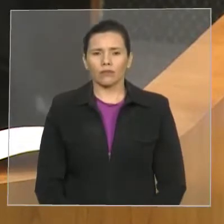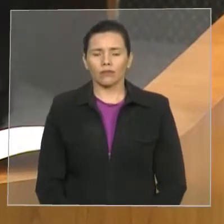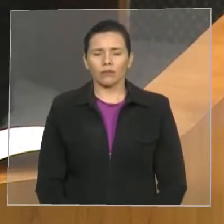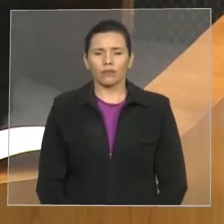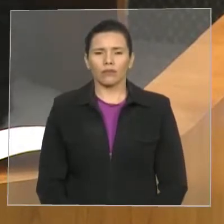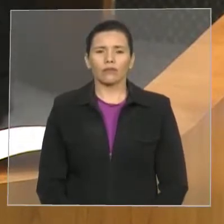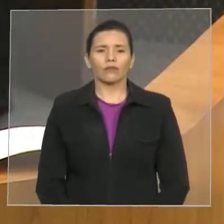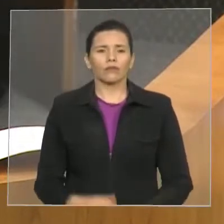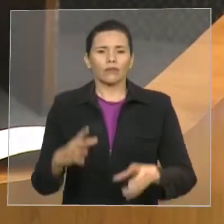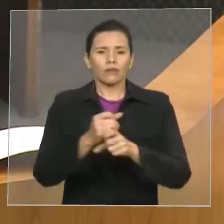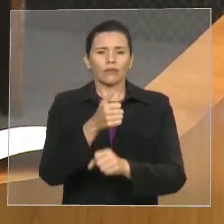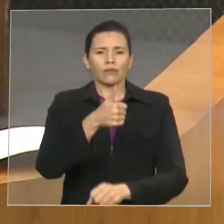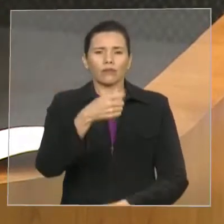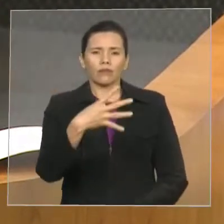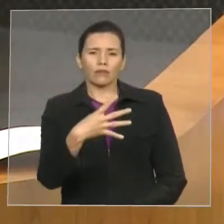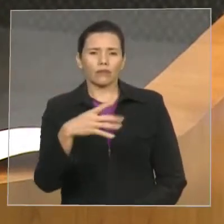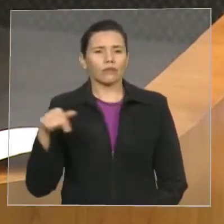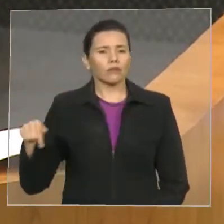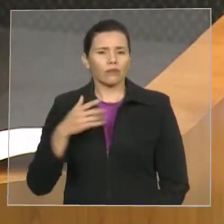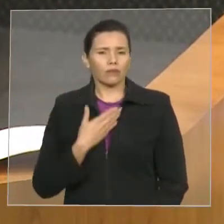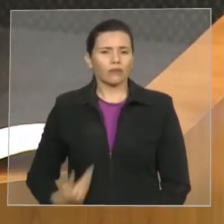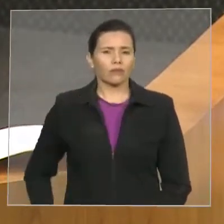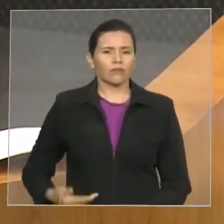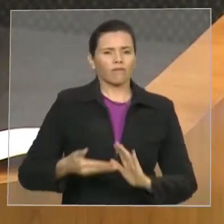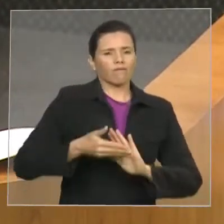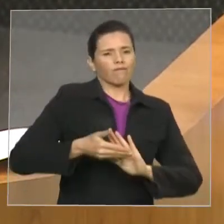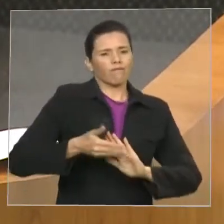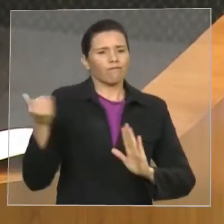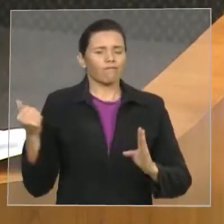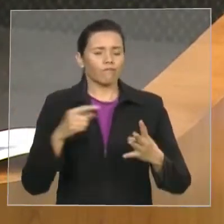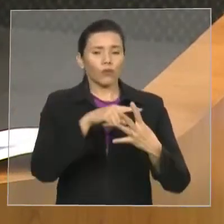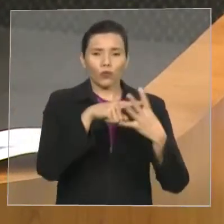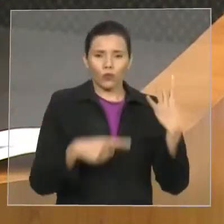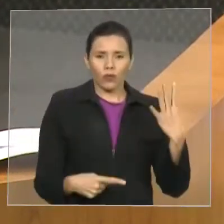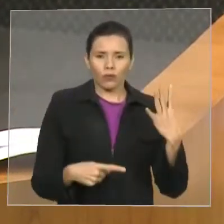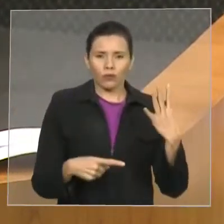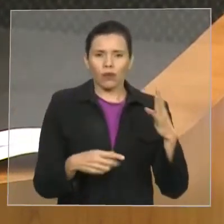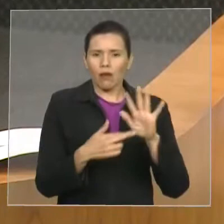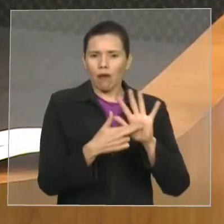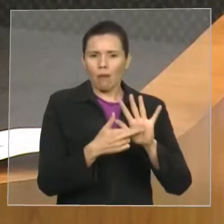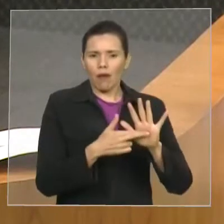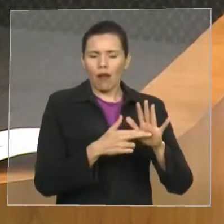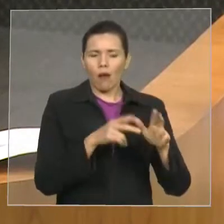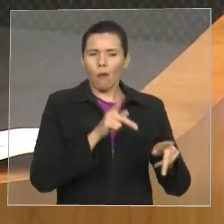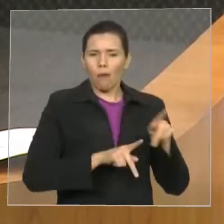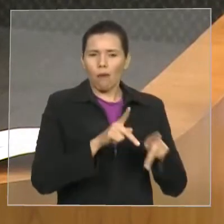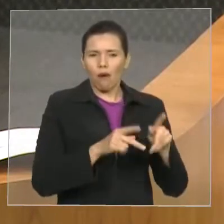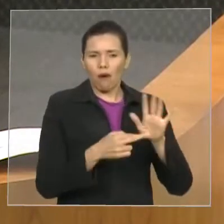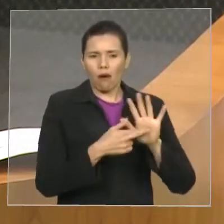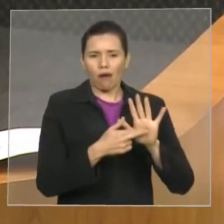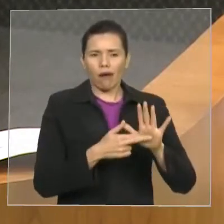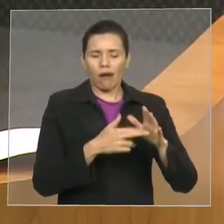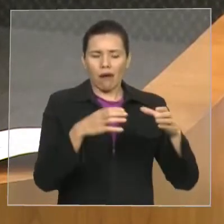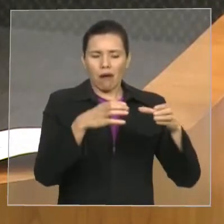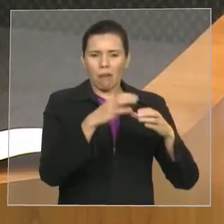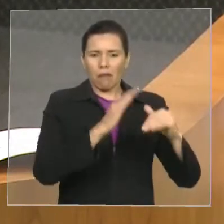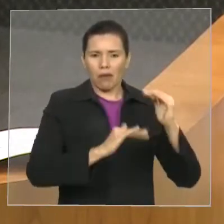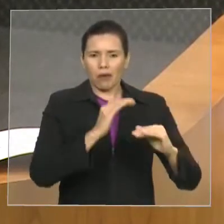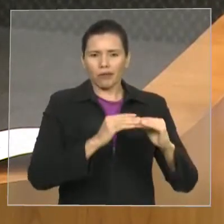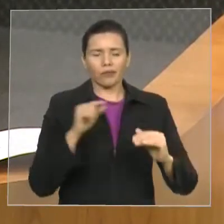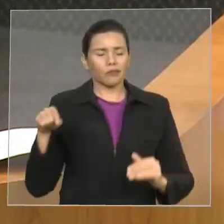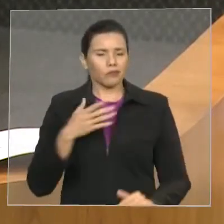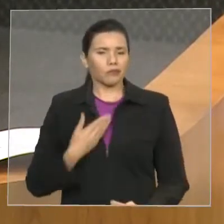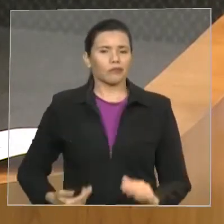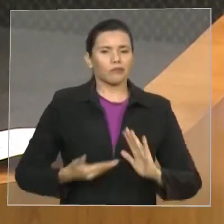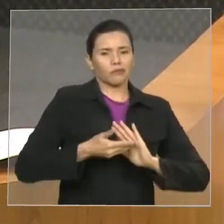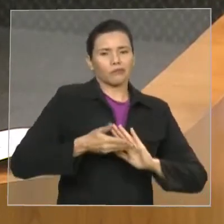contrariado, que não sabe ouvir a verdade, que não entende que o papel de um conselho deve ser exatamente para promover o debate, para